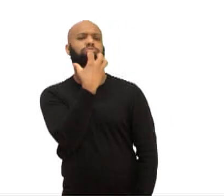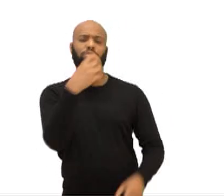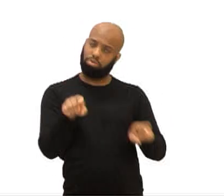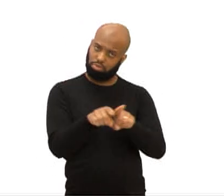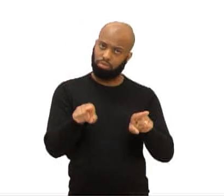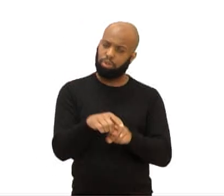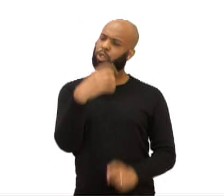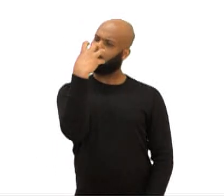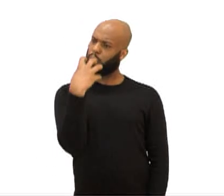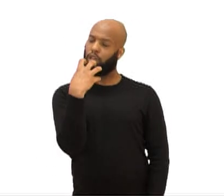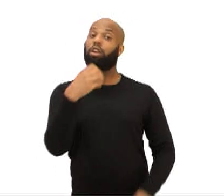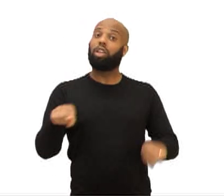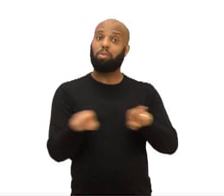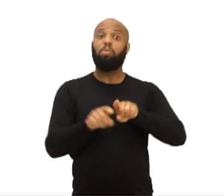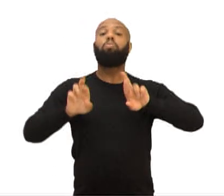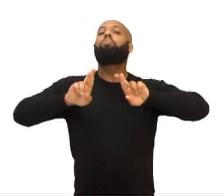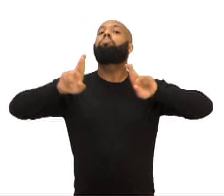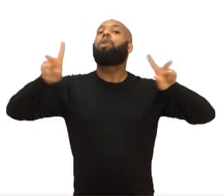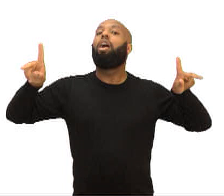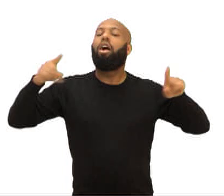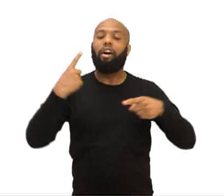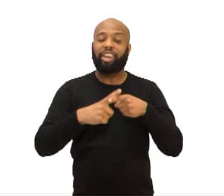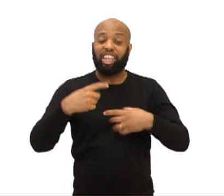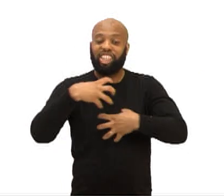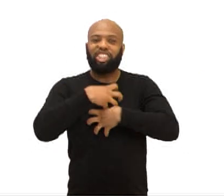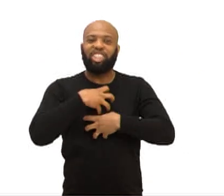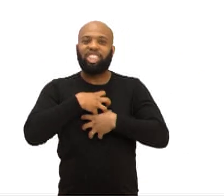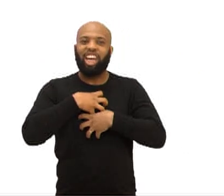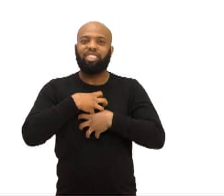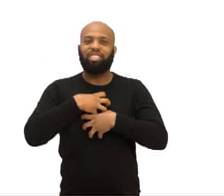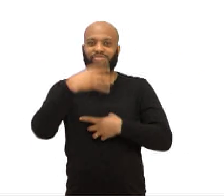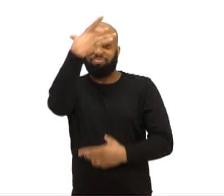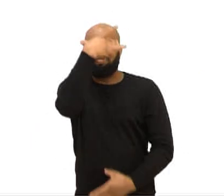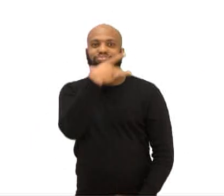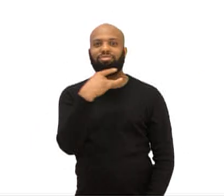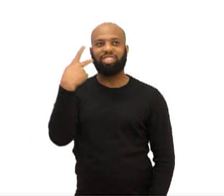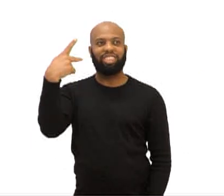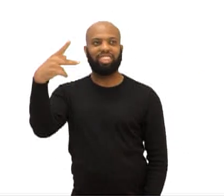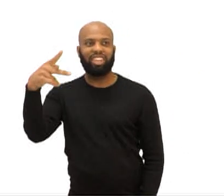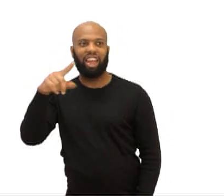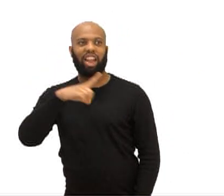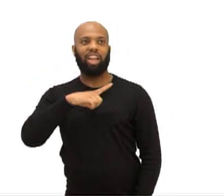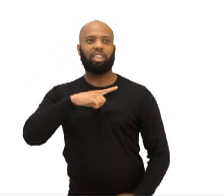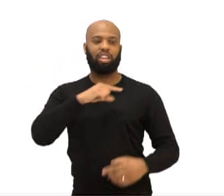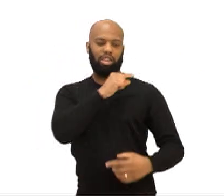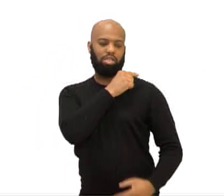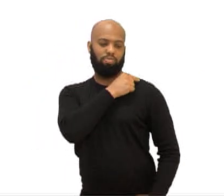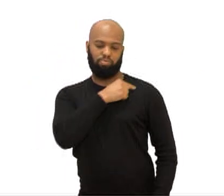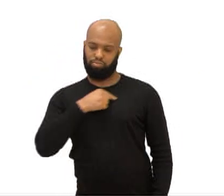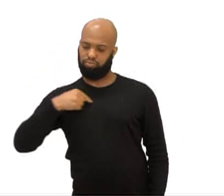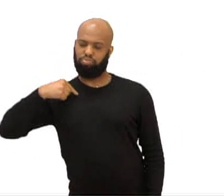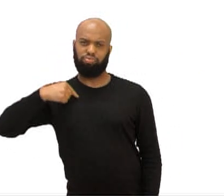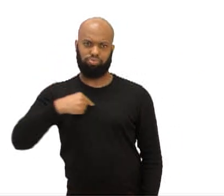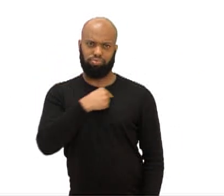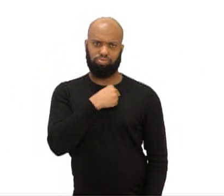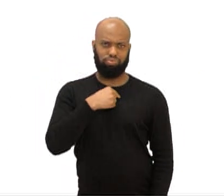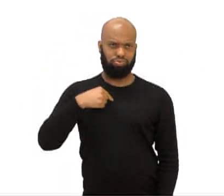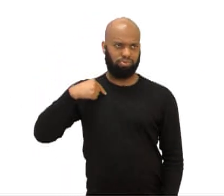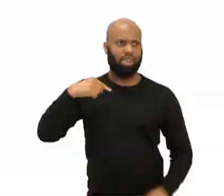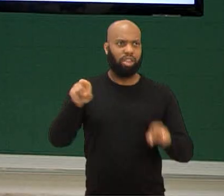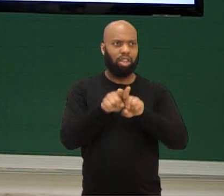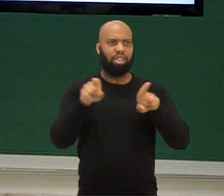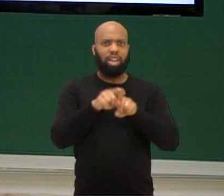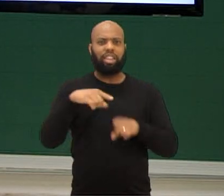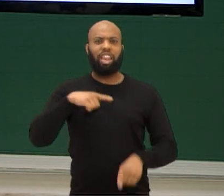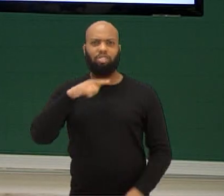e excêntrica, né? Pelos elementos que ela traz nesse autorretrato, uma corrente de espinhos,